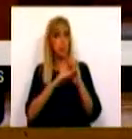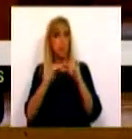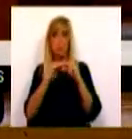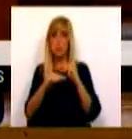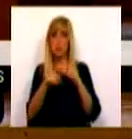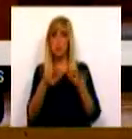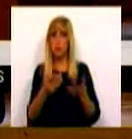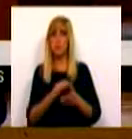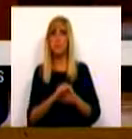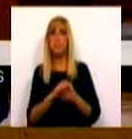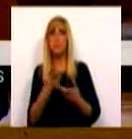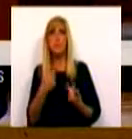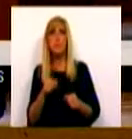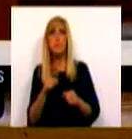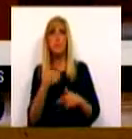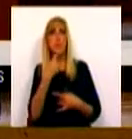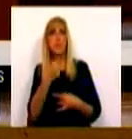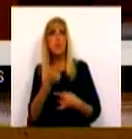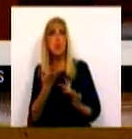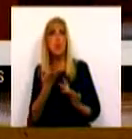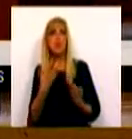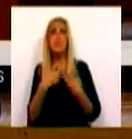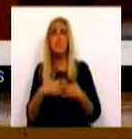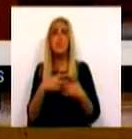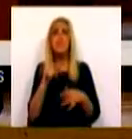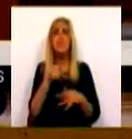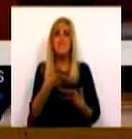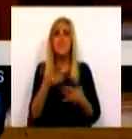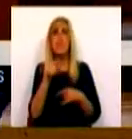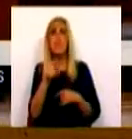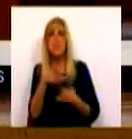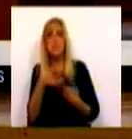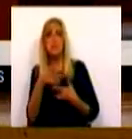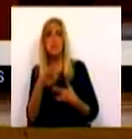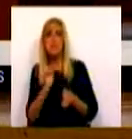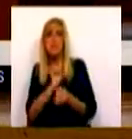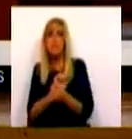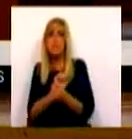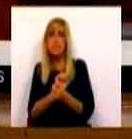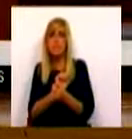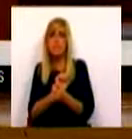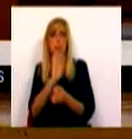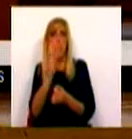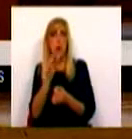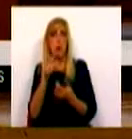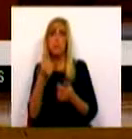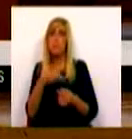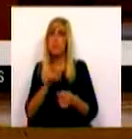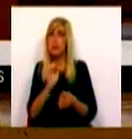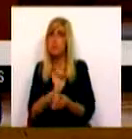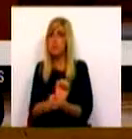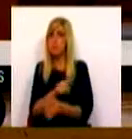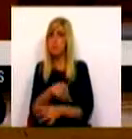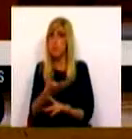estabilidade, aludiram a esses constrangimentos, dizendo-nos amarrados de pés e mãos.